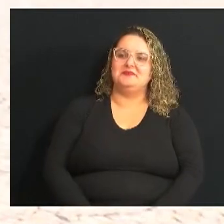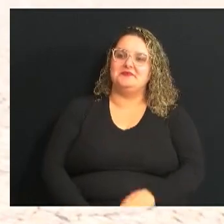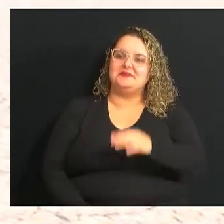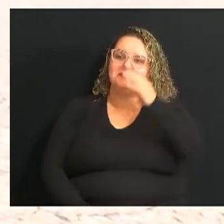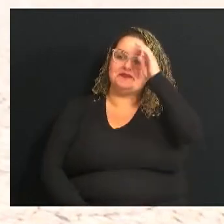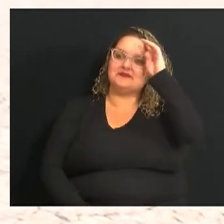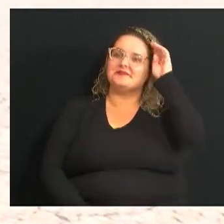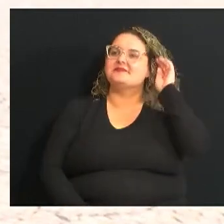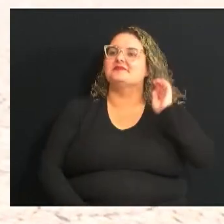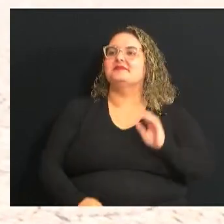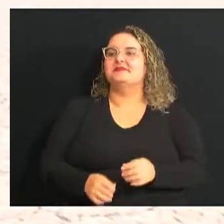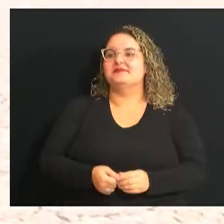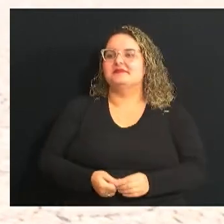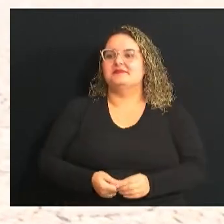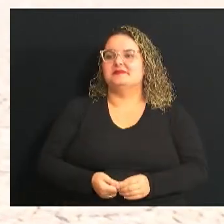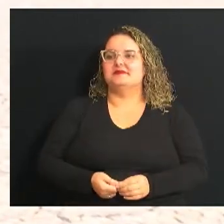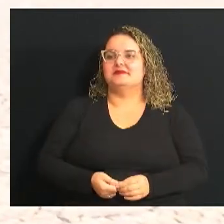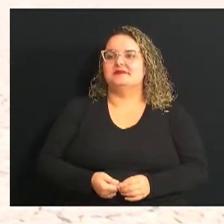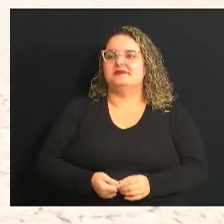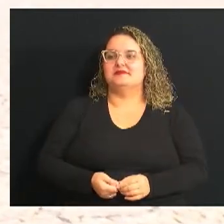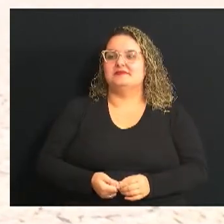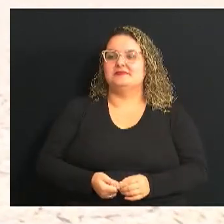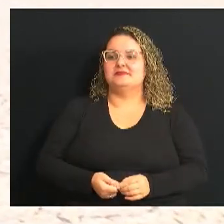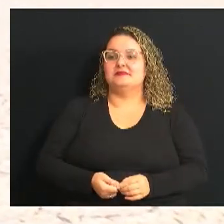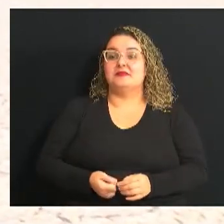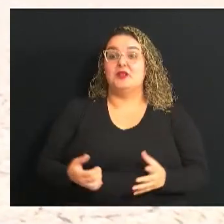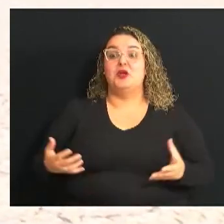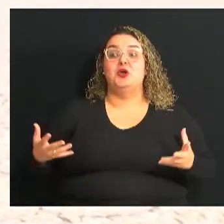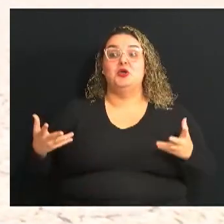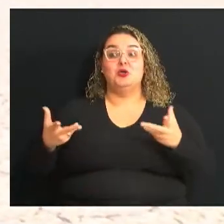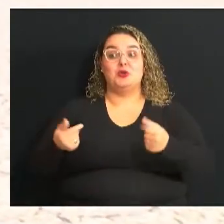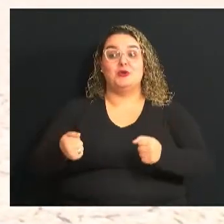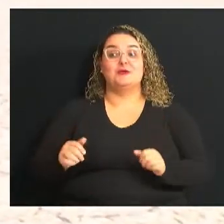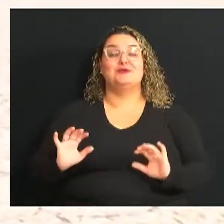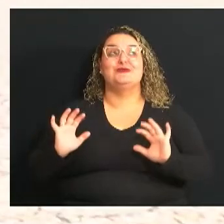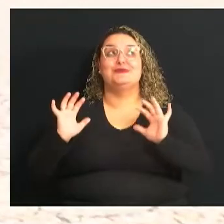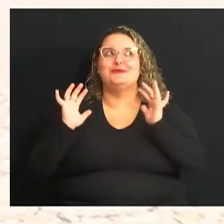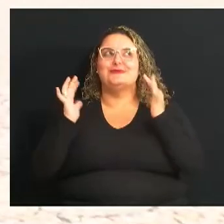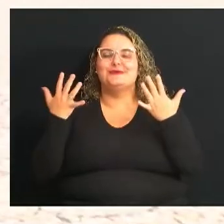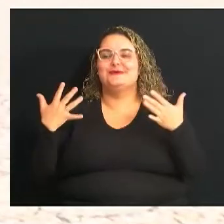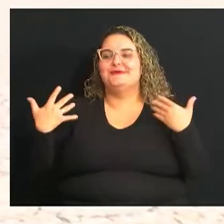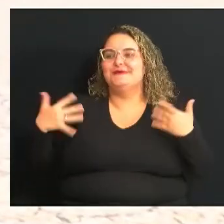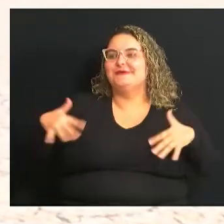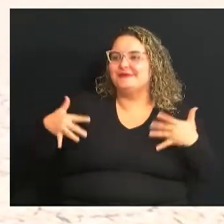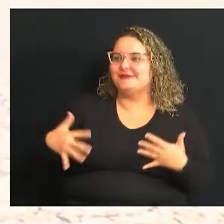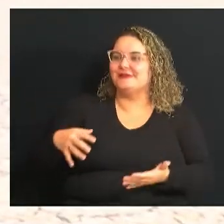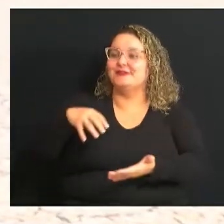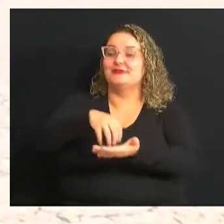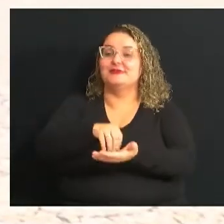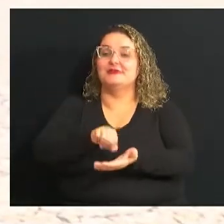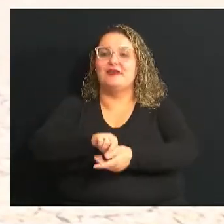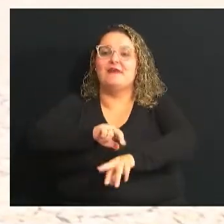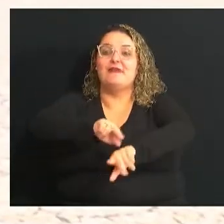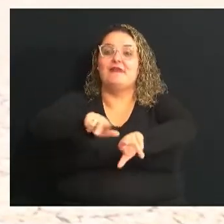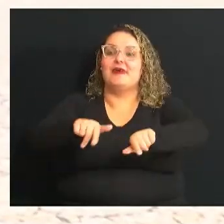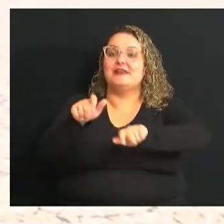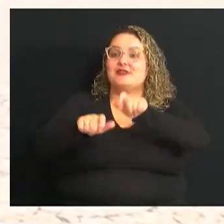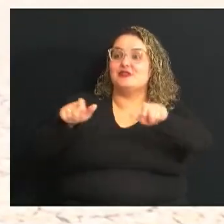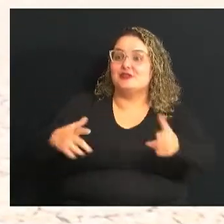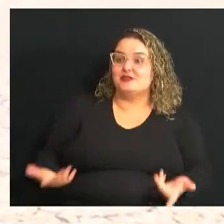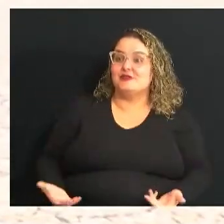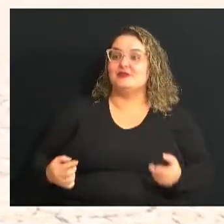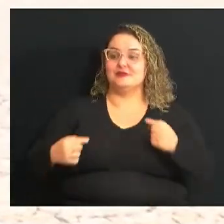começar? Vou. Com quem você veio? Com meu pai, ele tá ali. Ah, tá. E fala pra mim, como que você acha que vai ser o jogo de